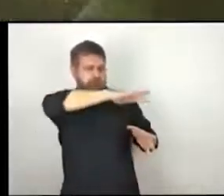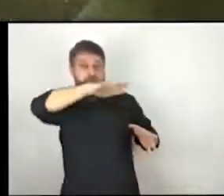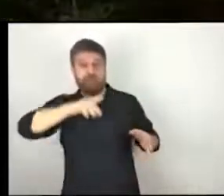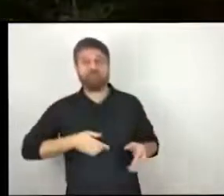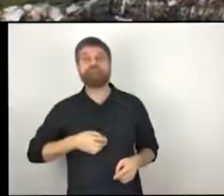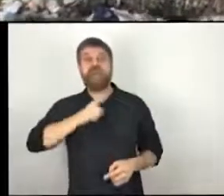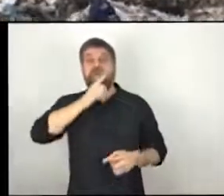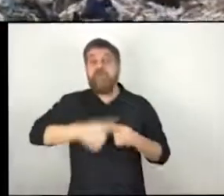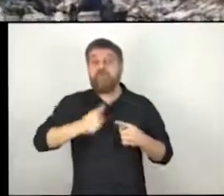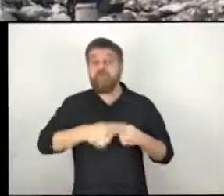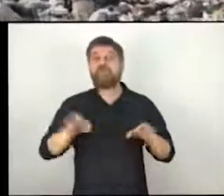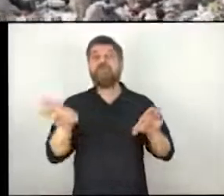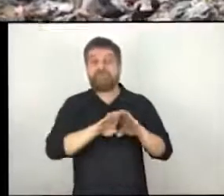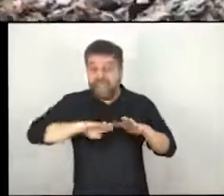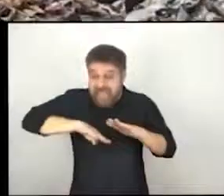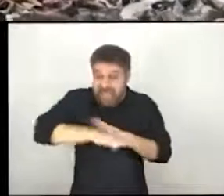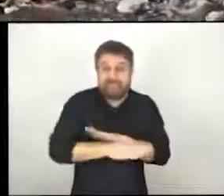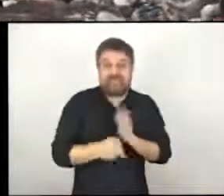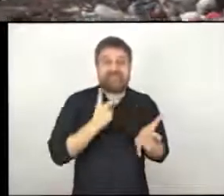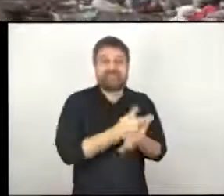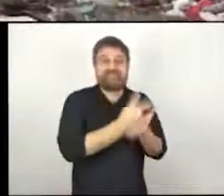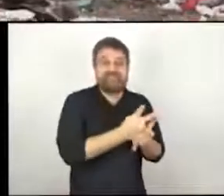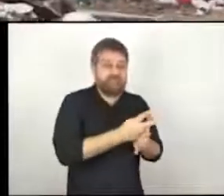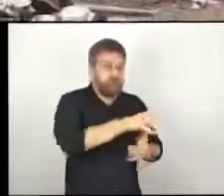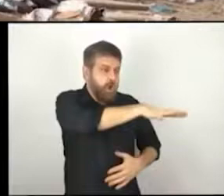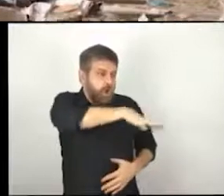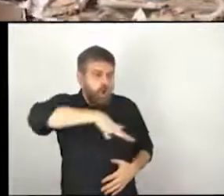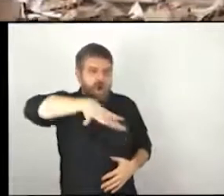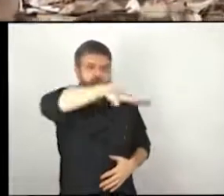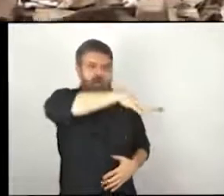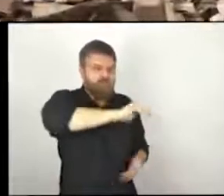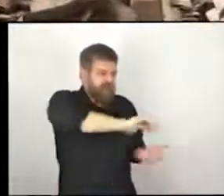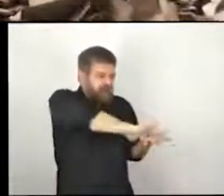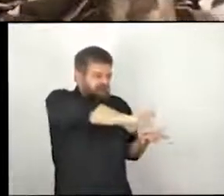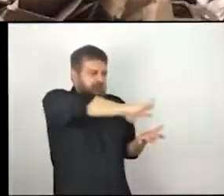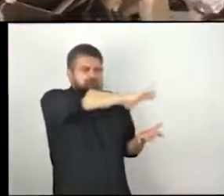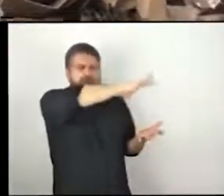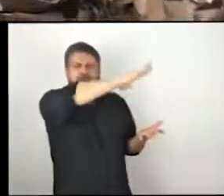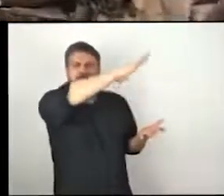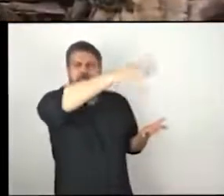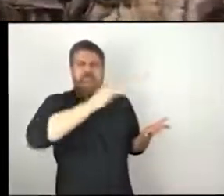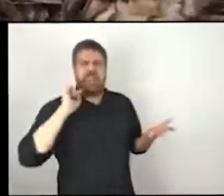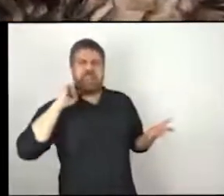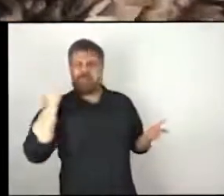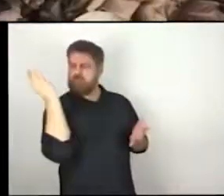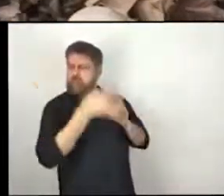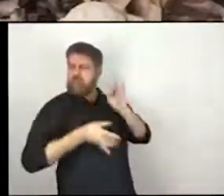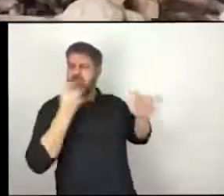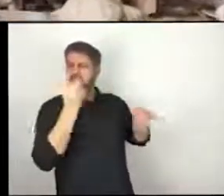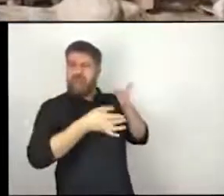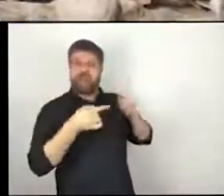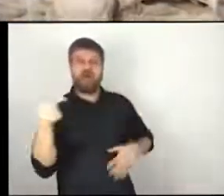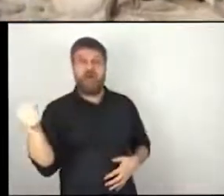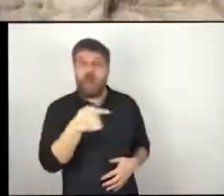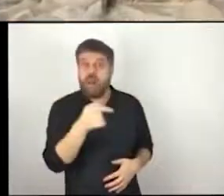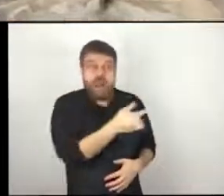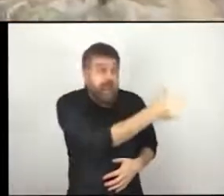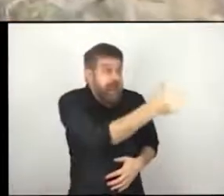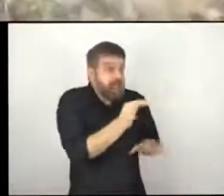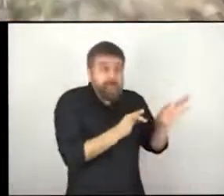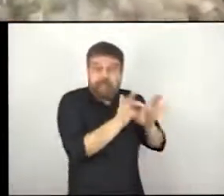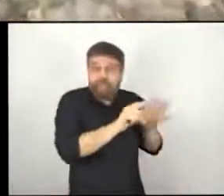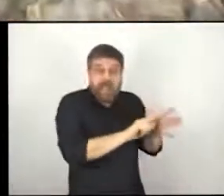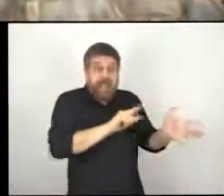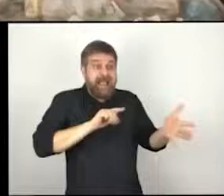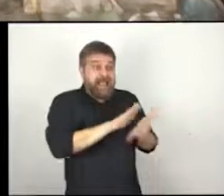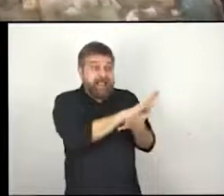E apesar de ser proibido, um destino ainda comum são os lixões. Os lixões são espaços de acúmulo de resíduos. Nesses lugares,